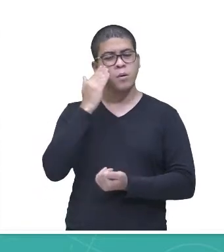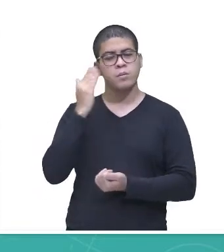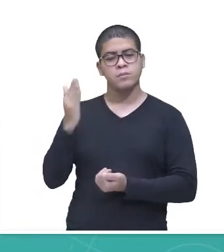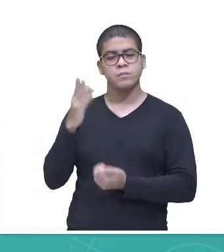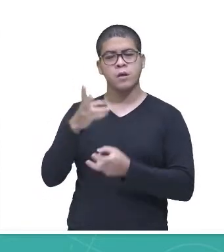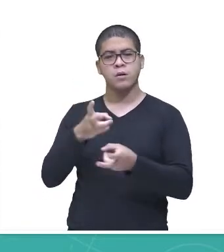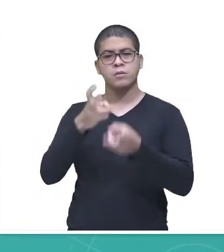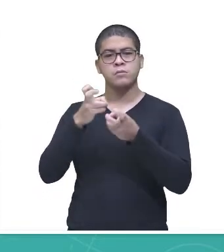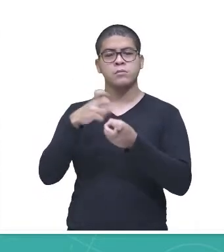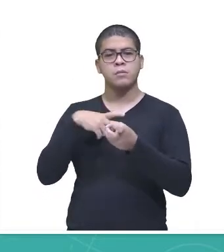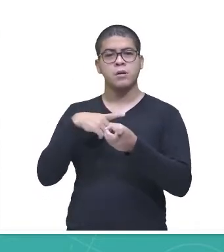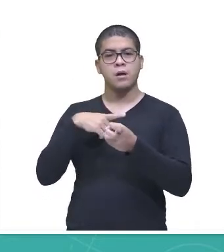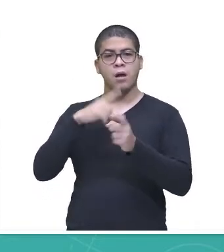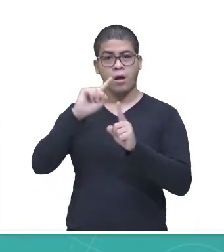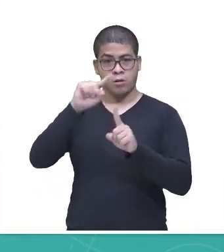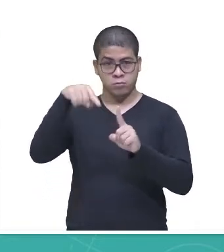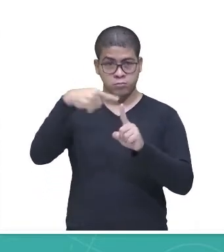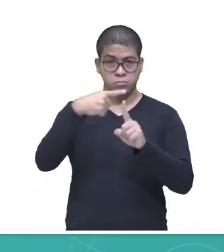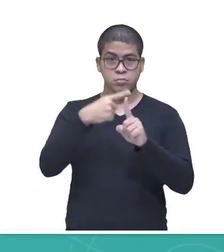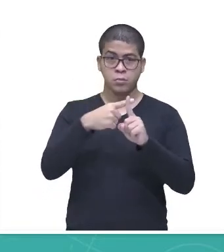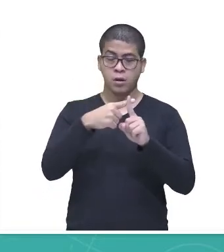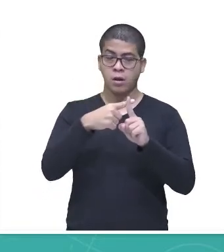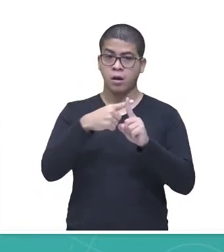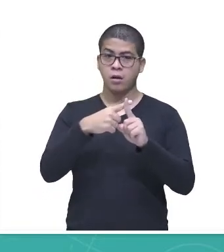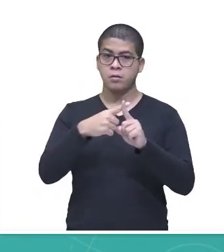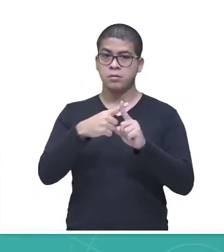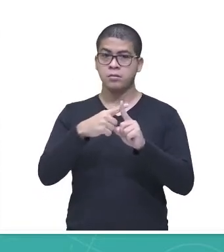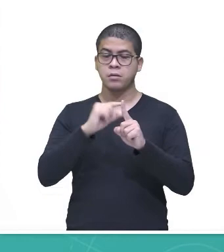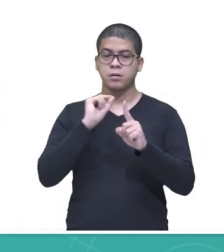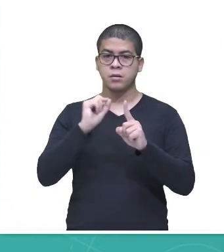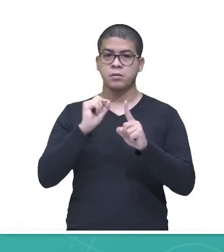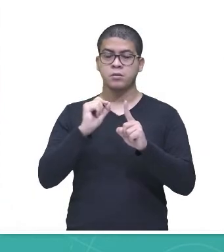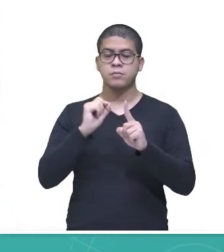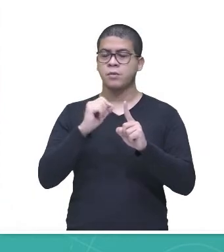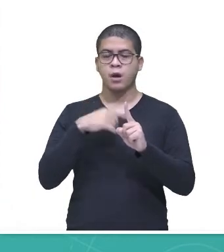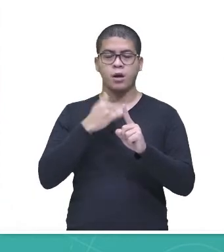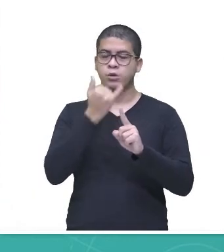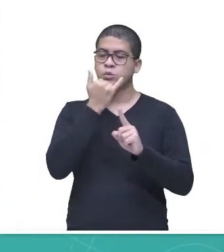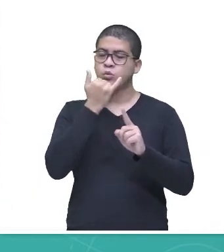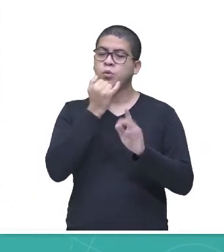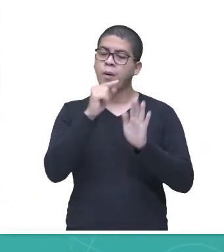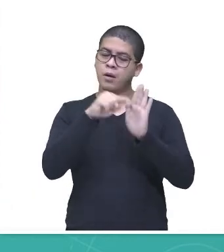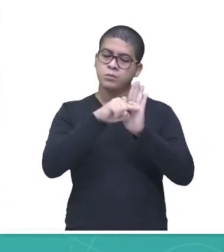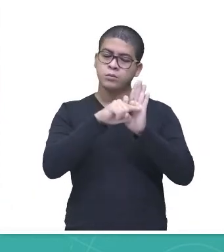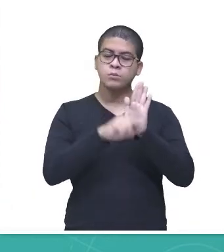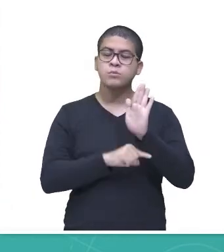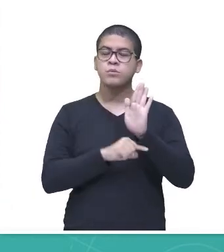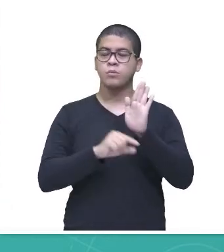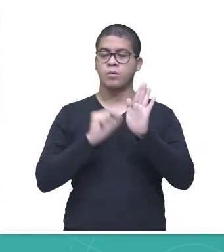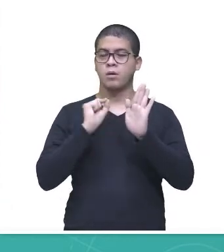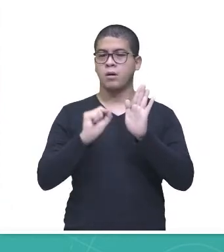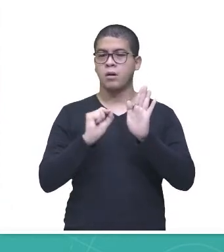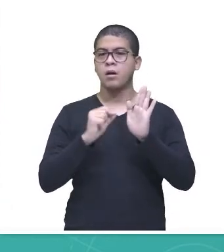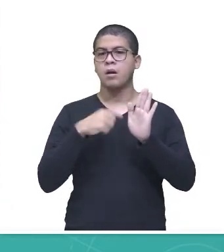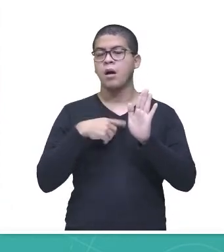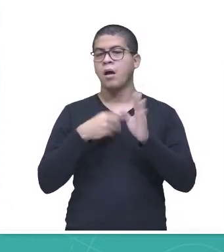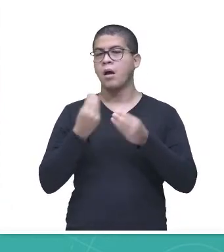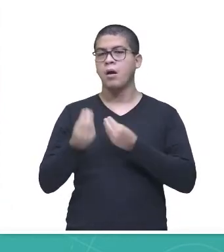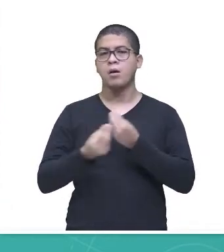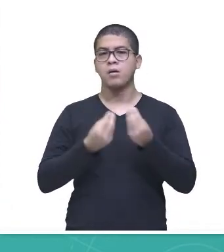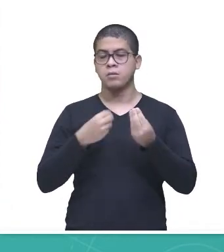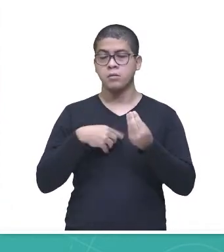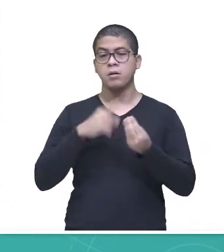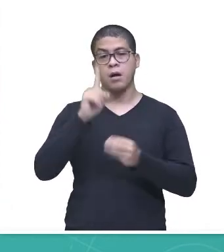que a soma aqui, perdão, a subtração dessa medida resultou